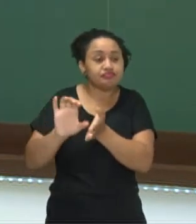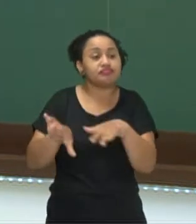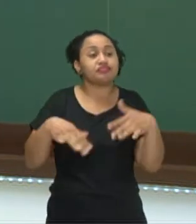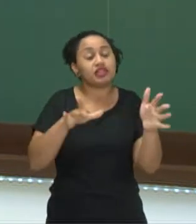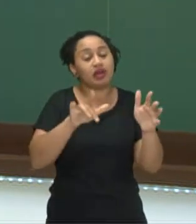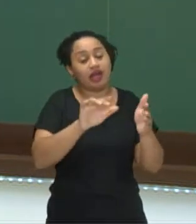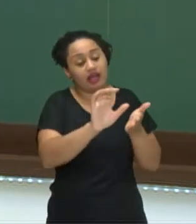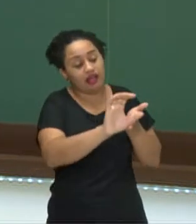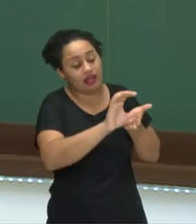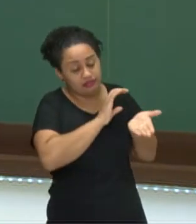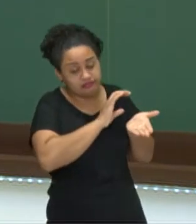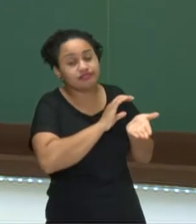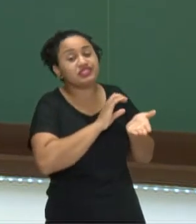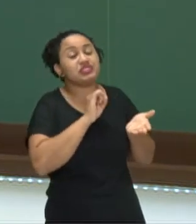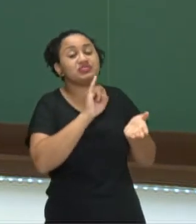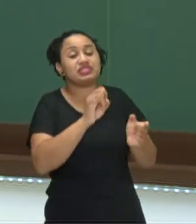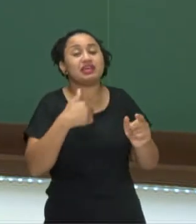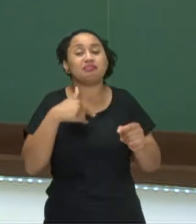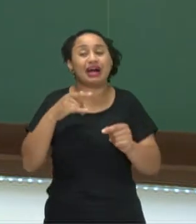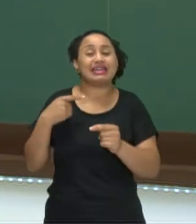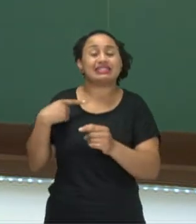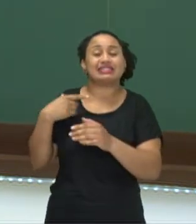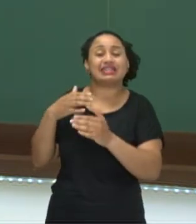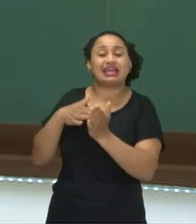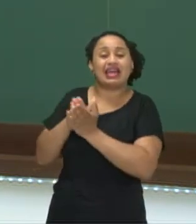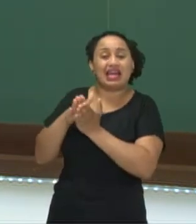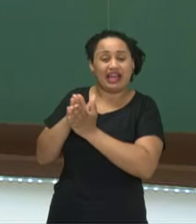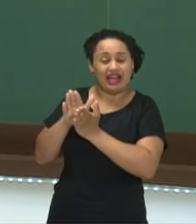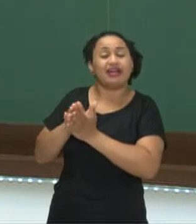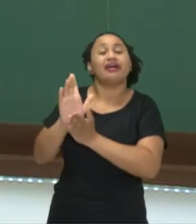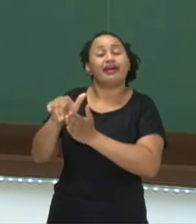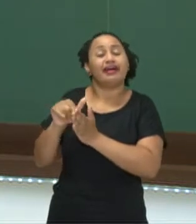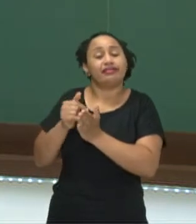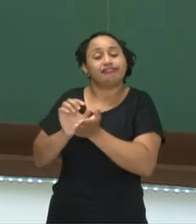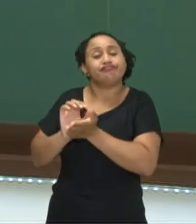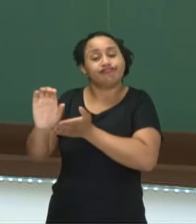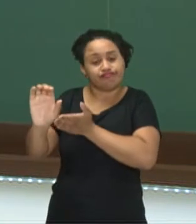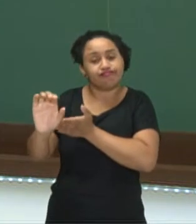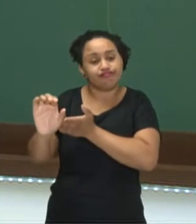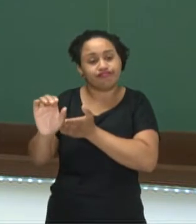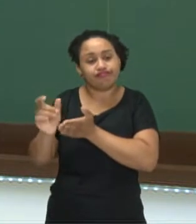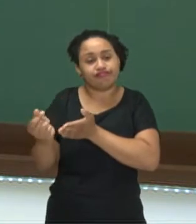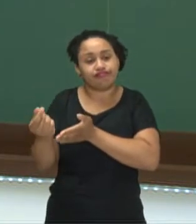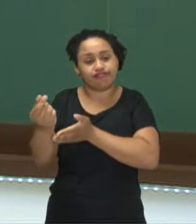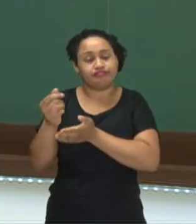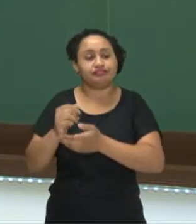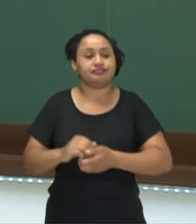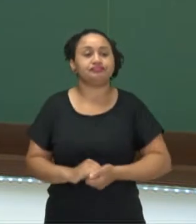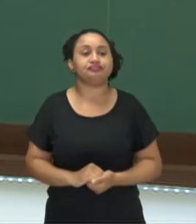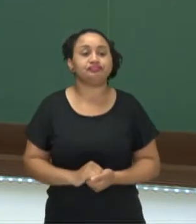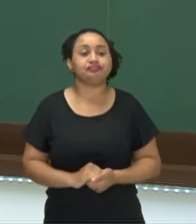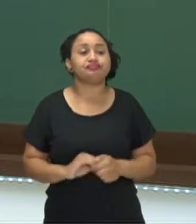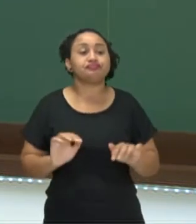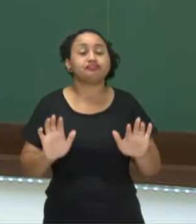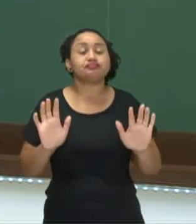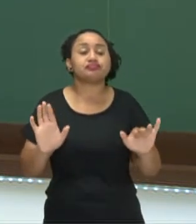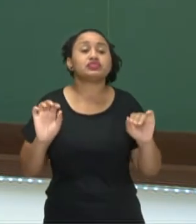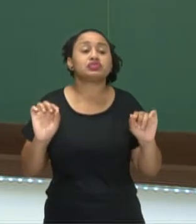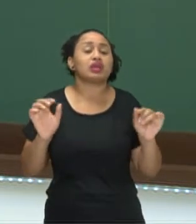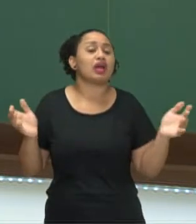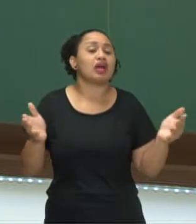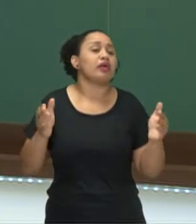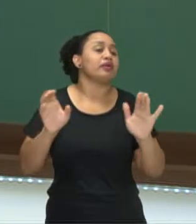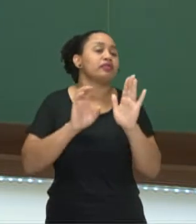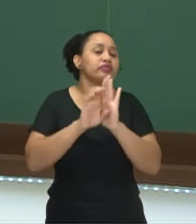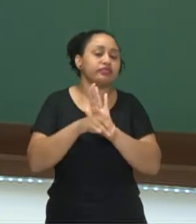ativo. Se ele estiver gerando mais despesa, ele vai ser um passivo financeiro. Bem, mas agora um